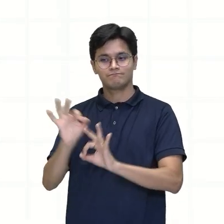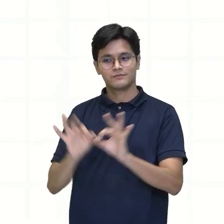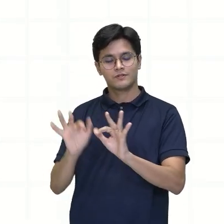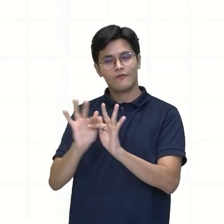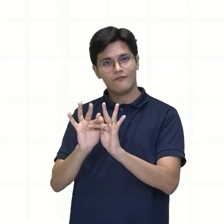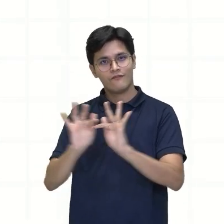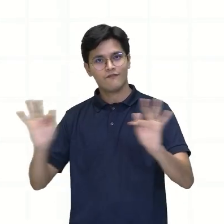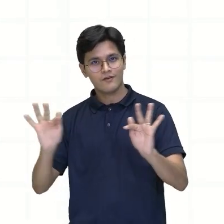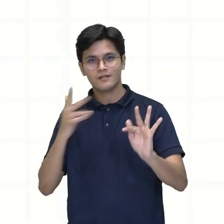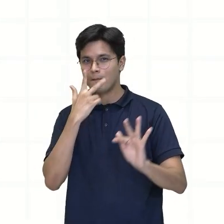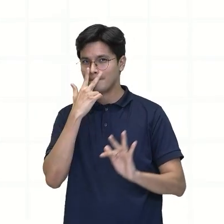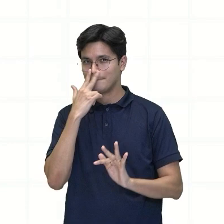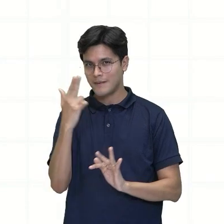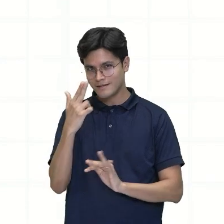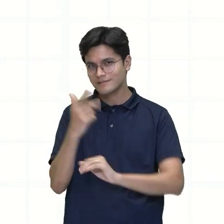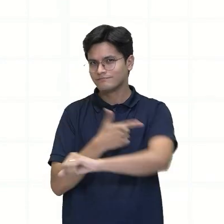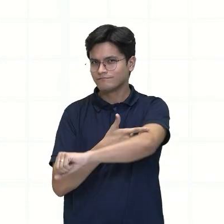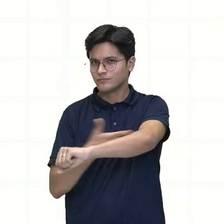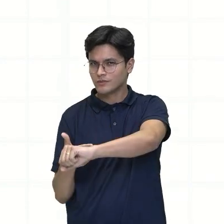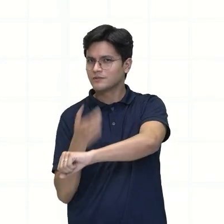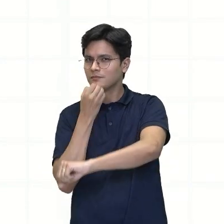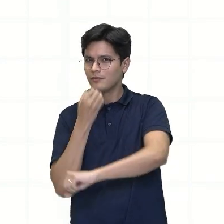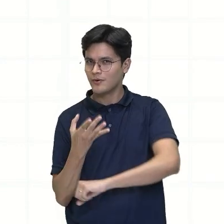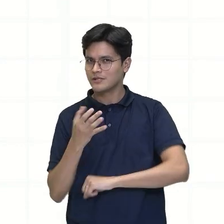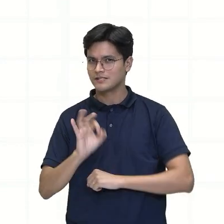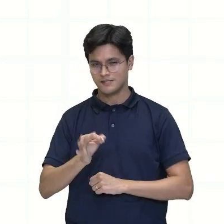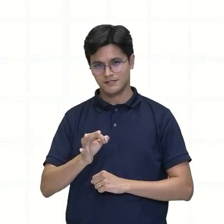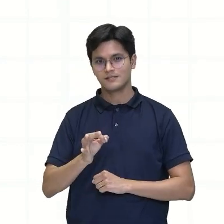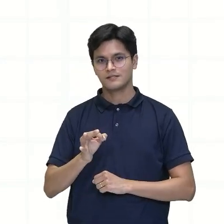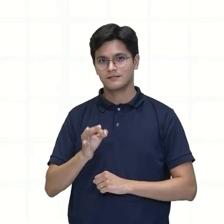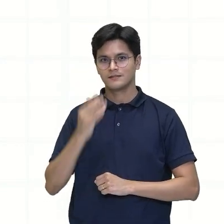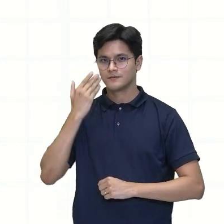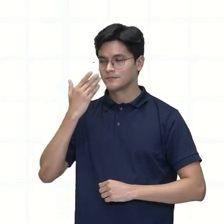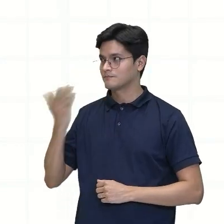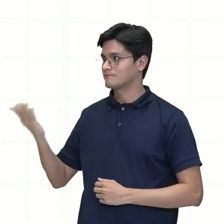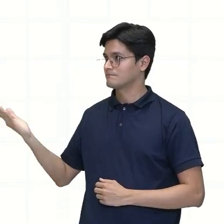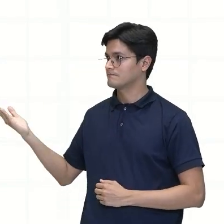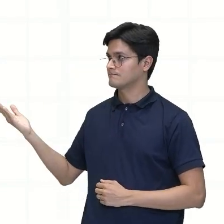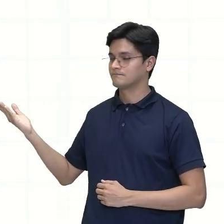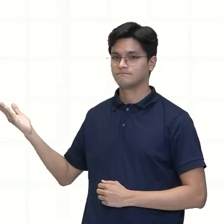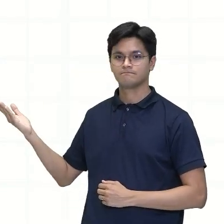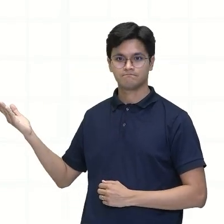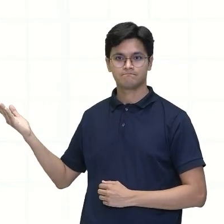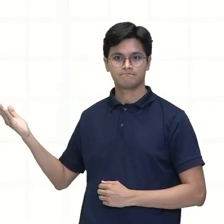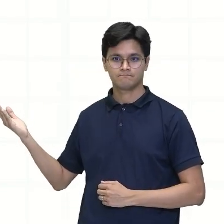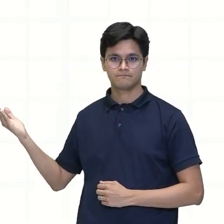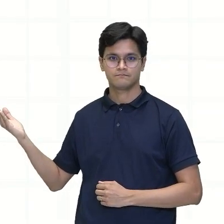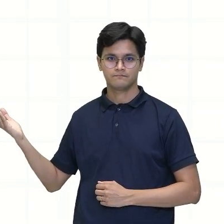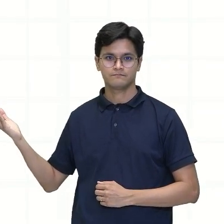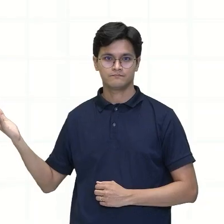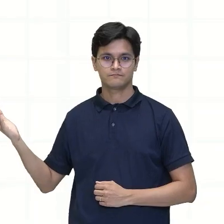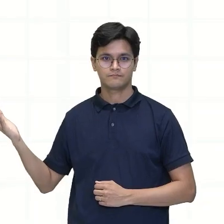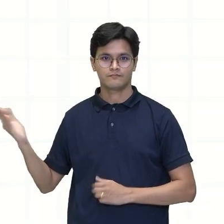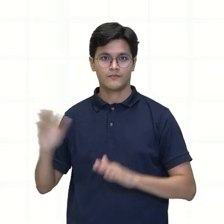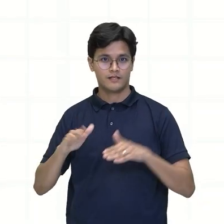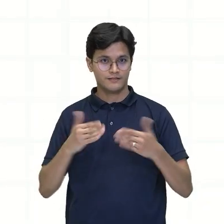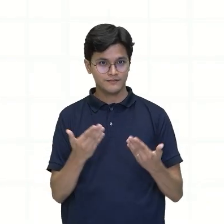eu vou parecer mais educado. Can I have some salad, please? Então aqui, rude.